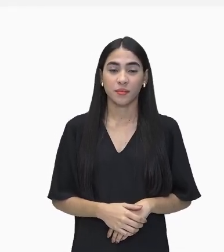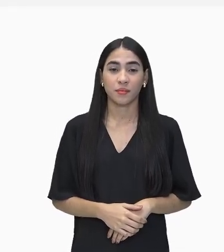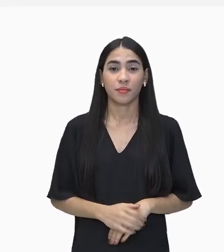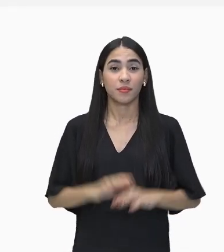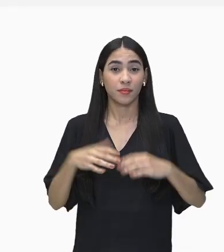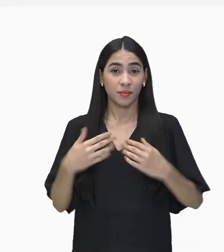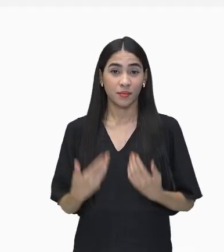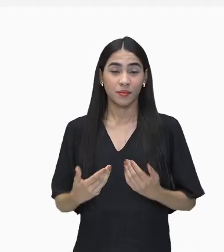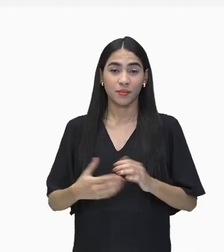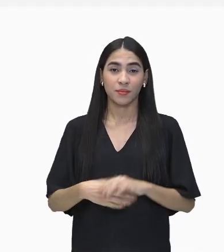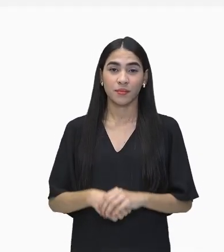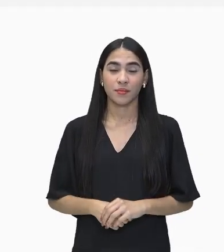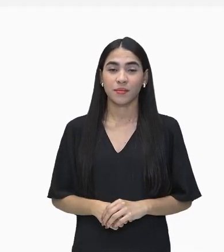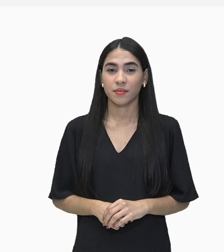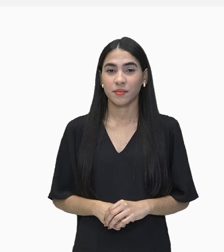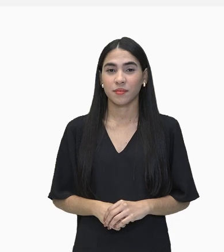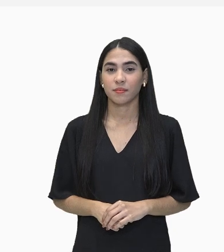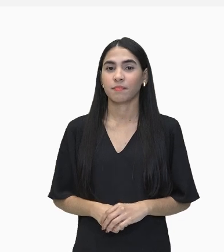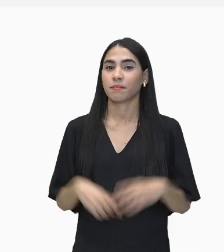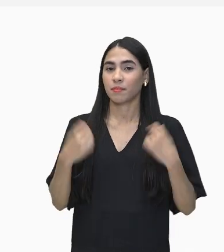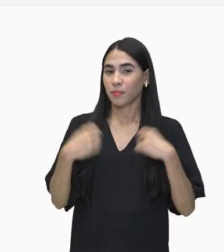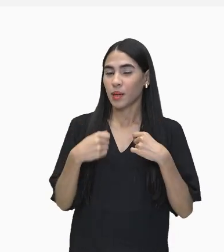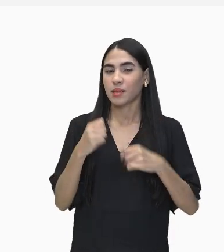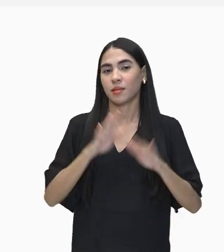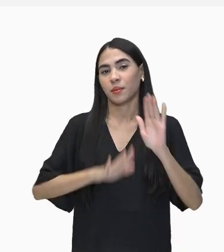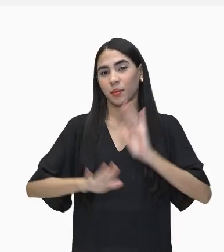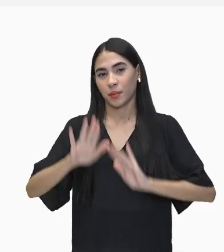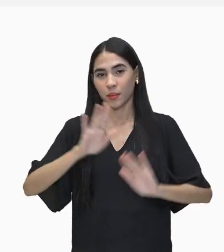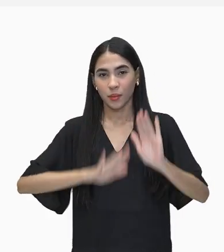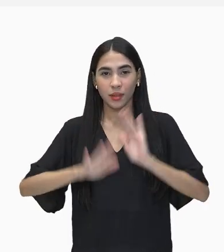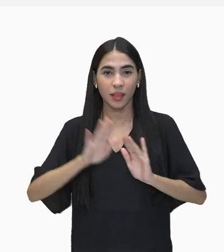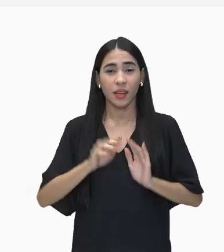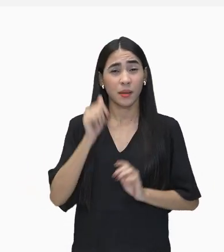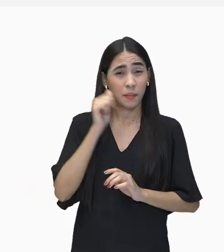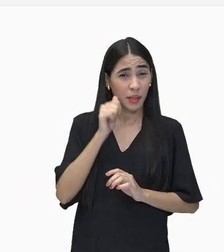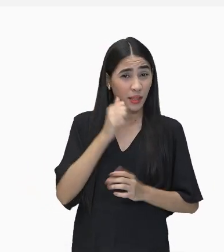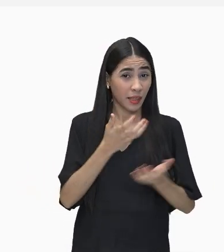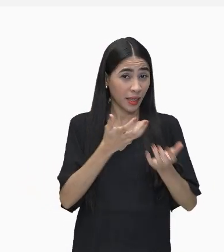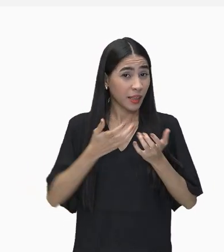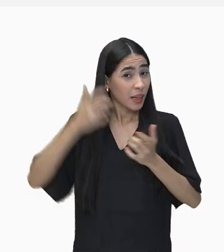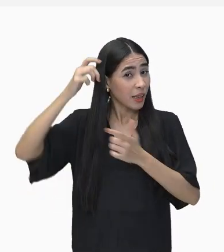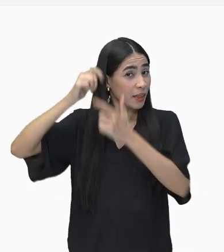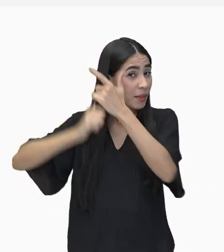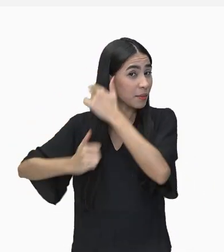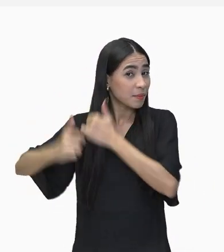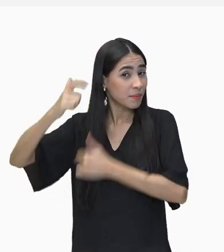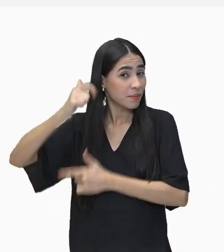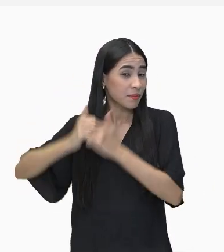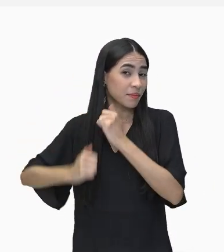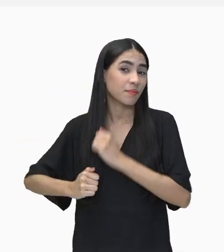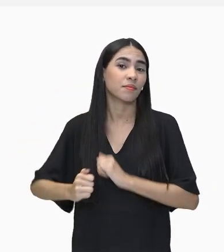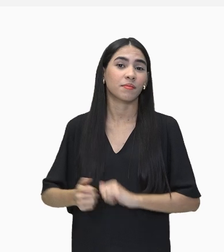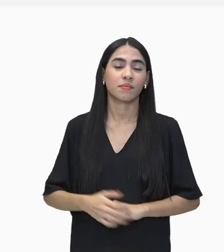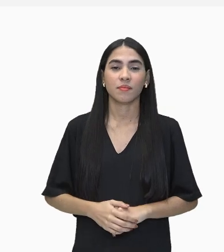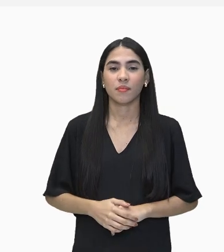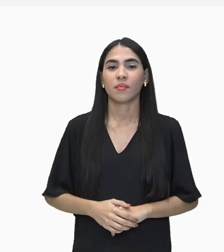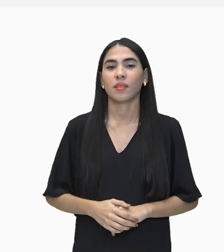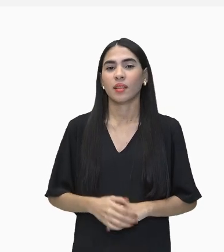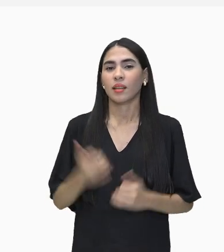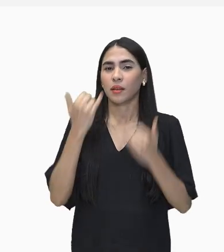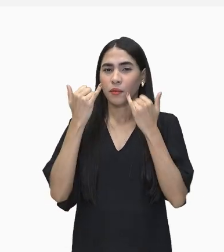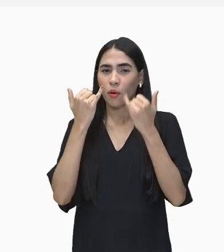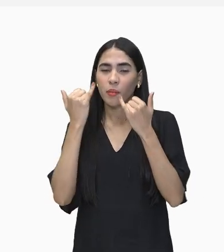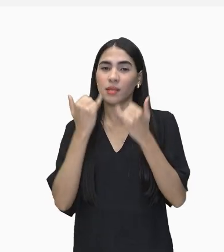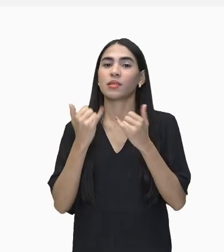Então, gente, tem que ter cuidado, as meninas aí que querem fazer o alisamento, né? Tenha informação